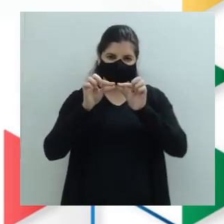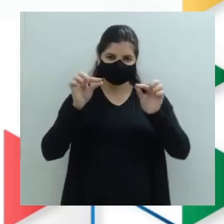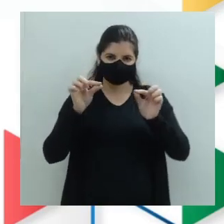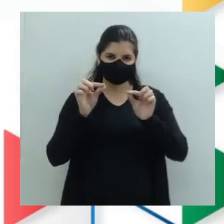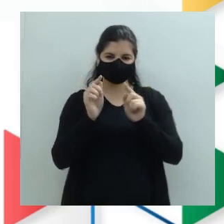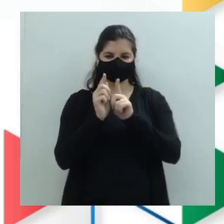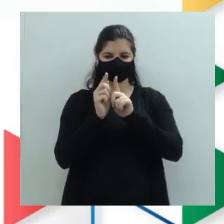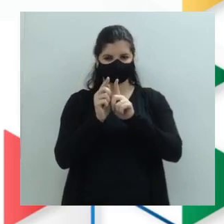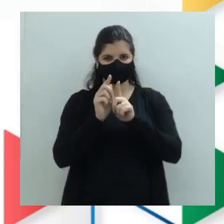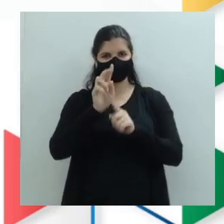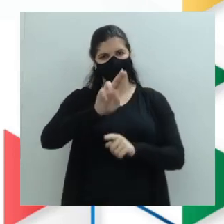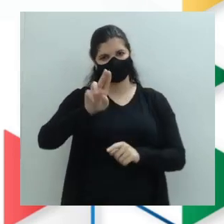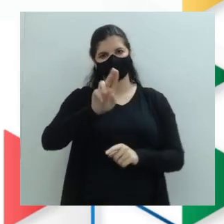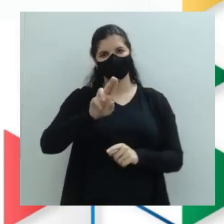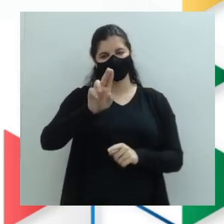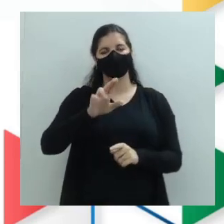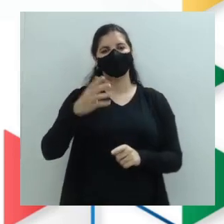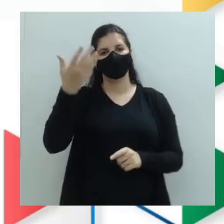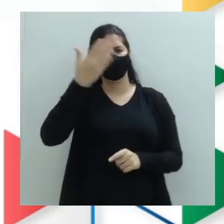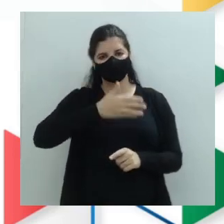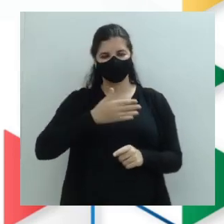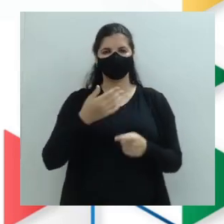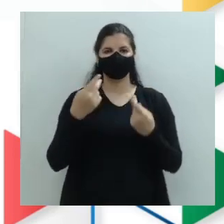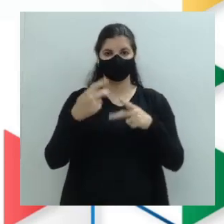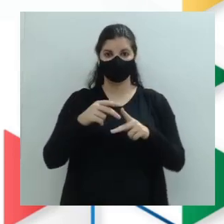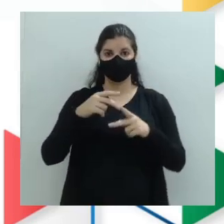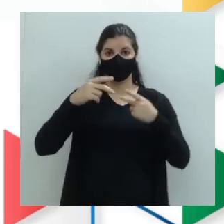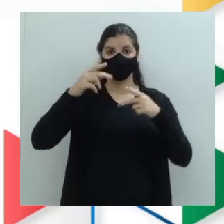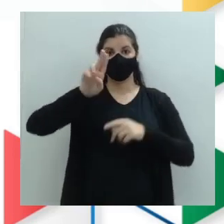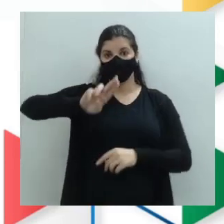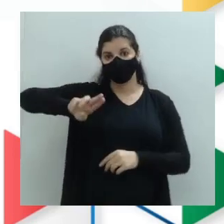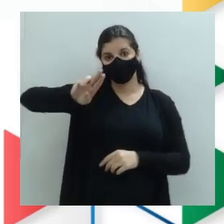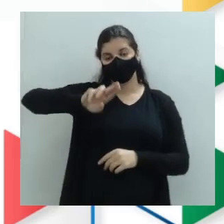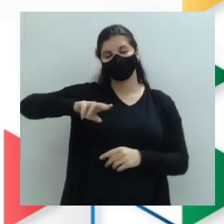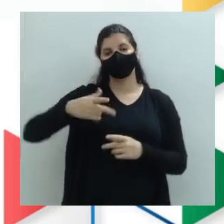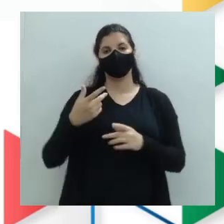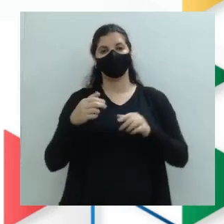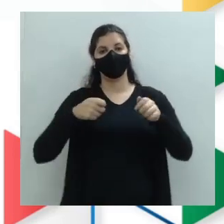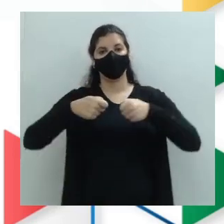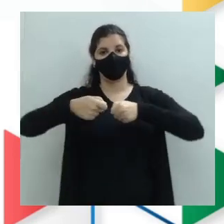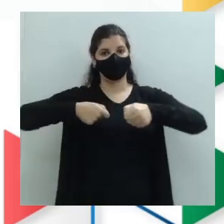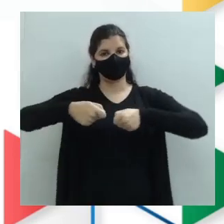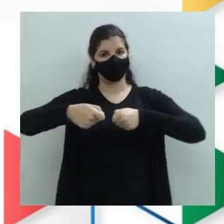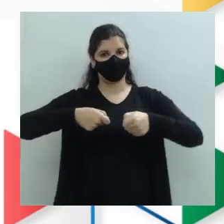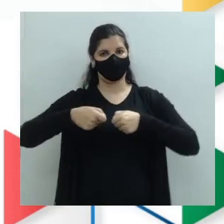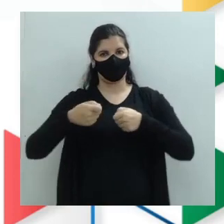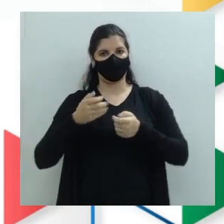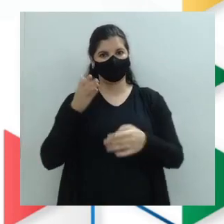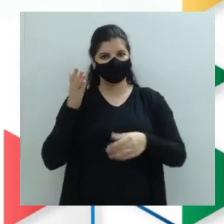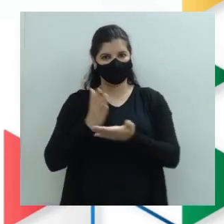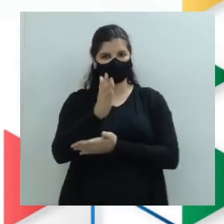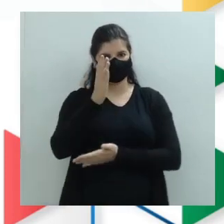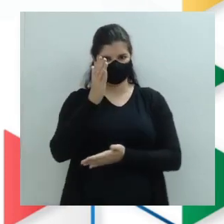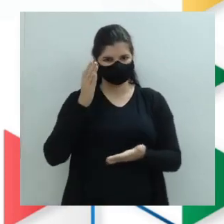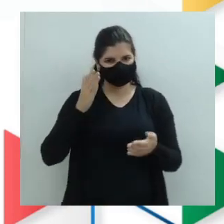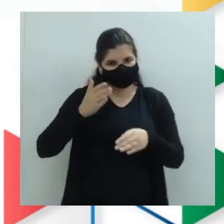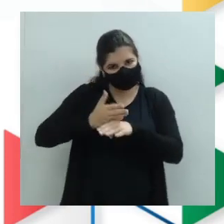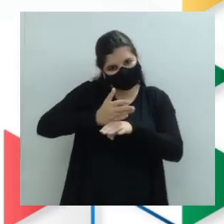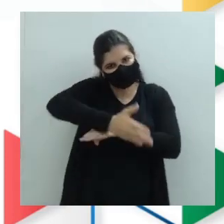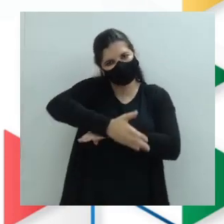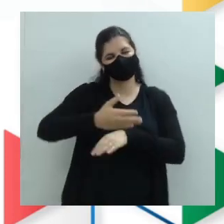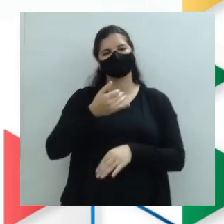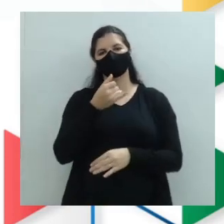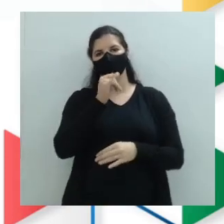de resistores, eu estou justamente falando dos dispositivos que vai controlar essa passagem aí